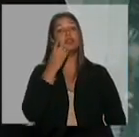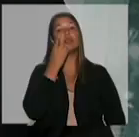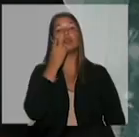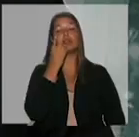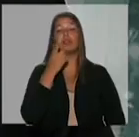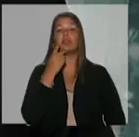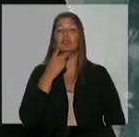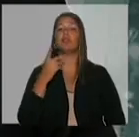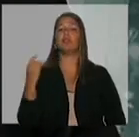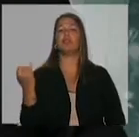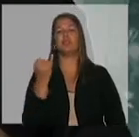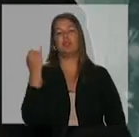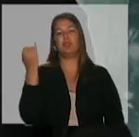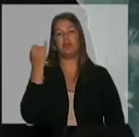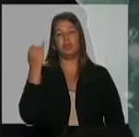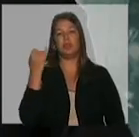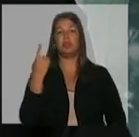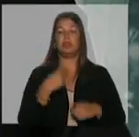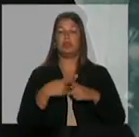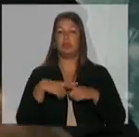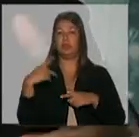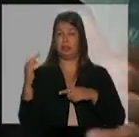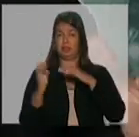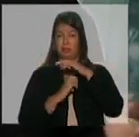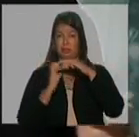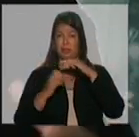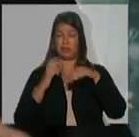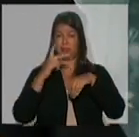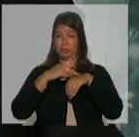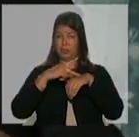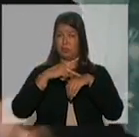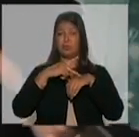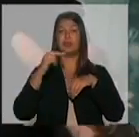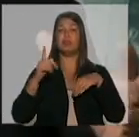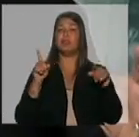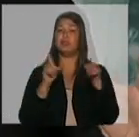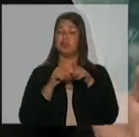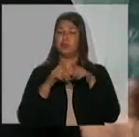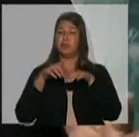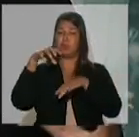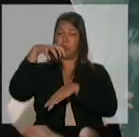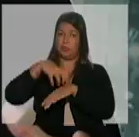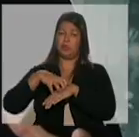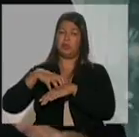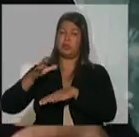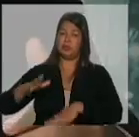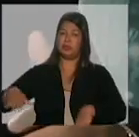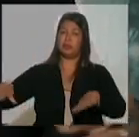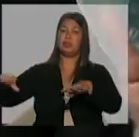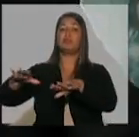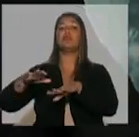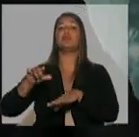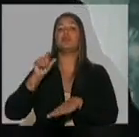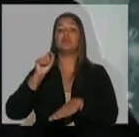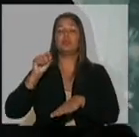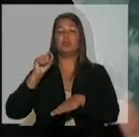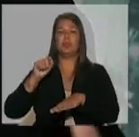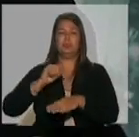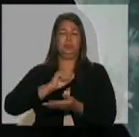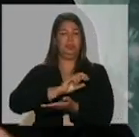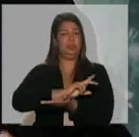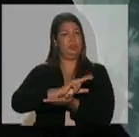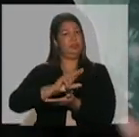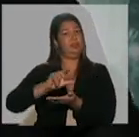Rangel colocou, é muito importante. Empresas como a Petrobras e como o próprio Complexo Petroquímico do Rio de Janeiro geram em torno